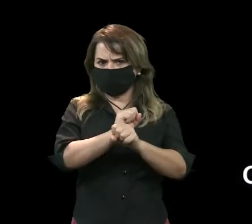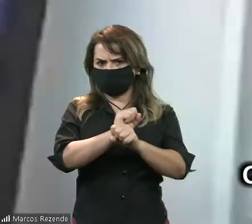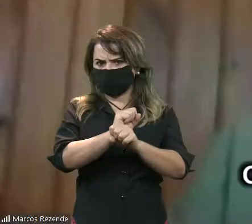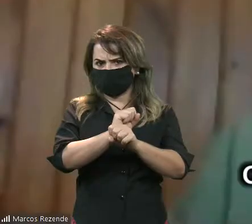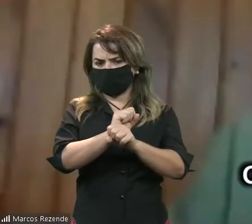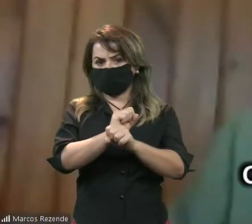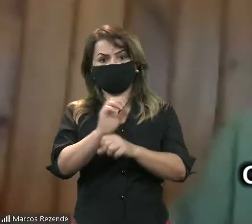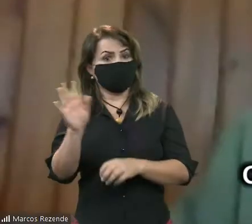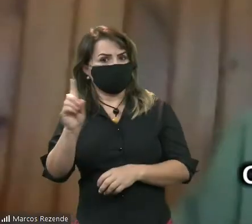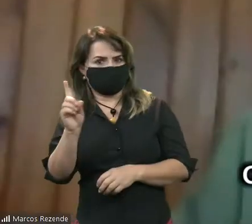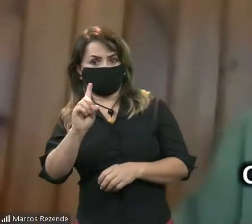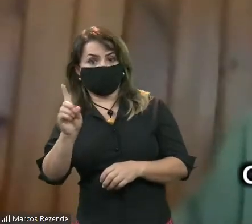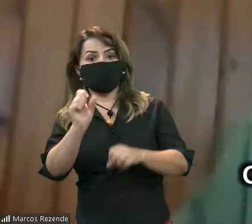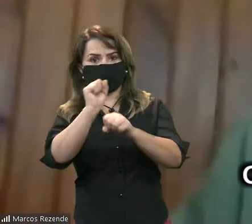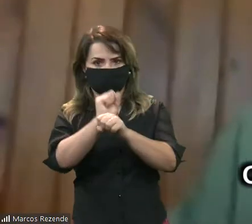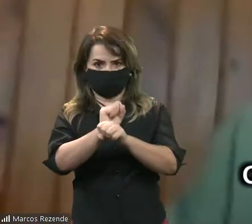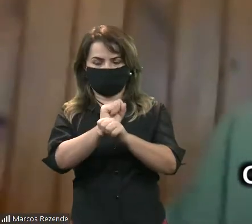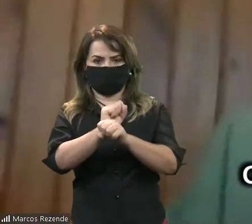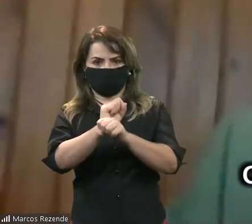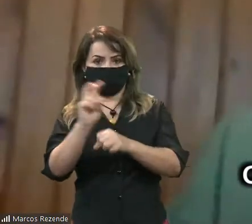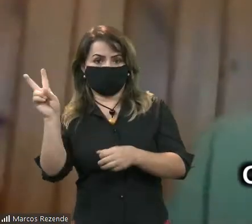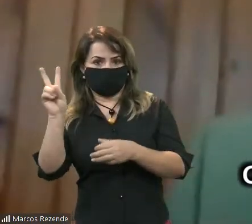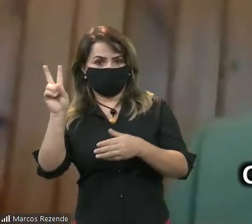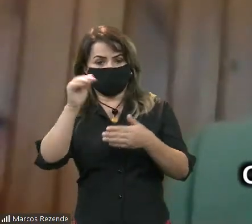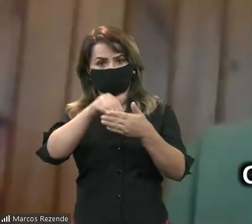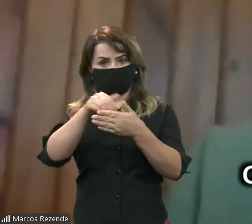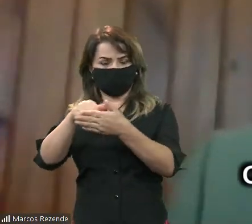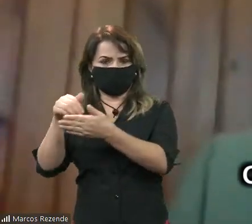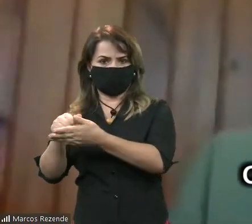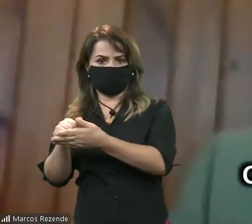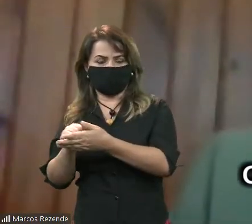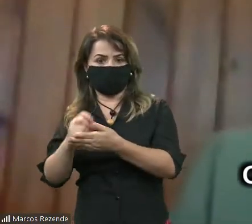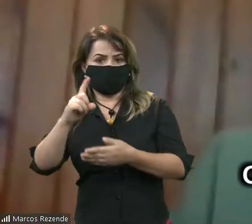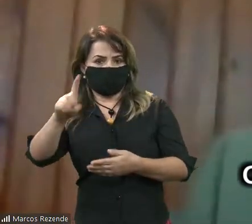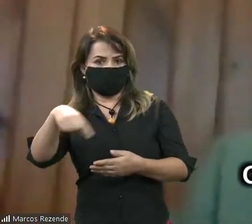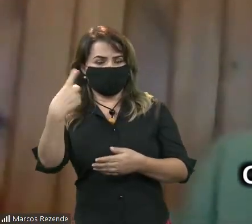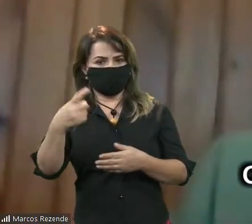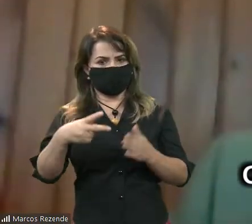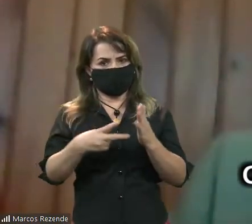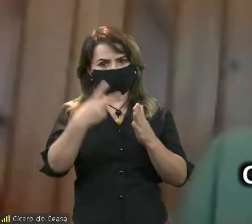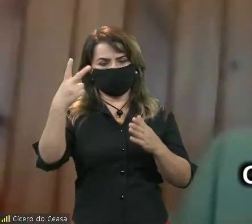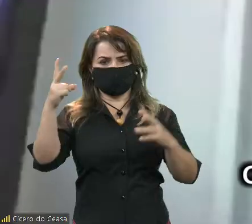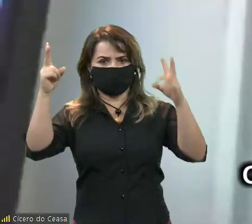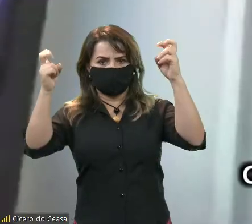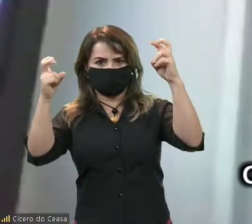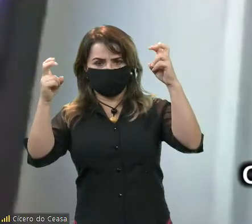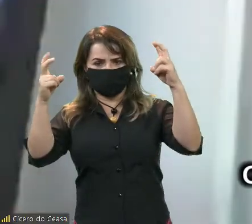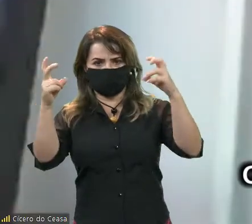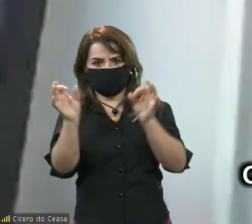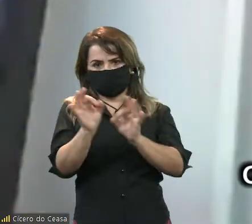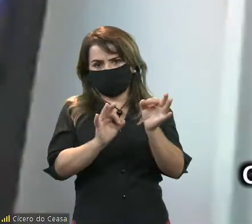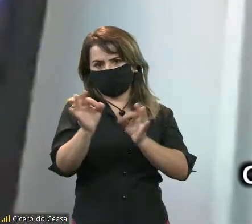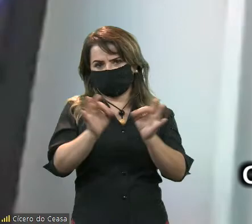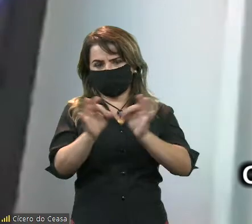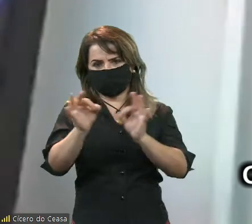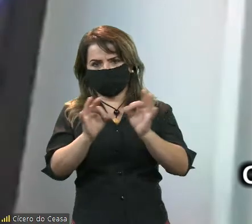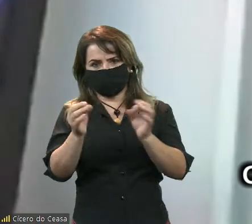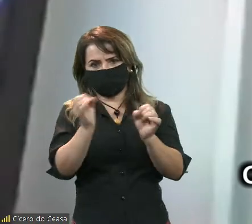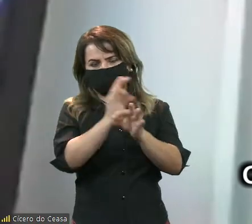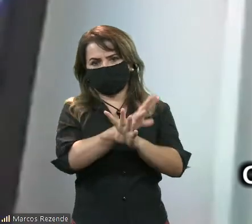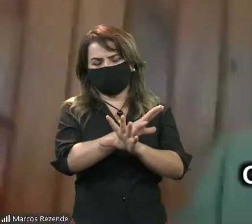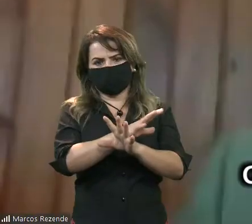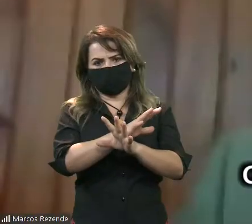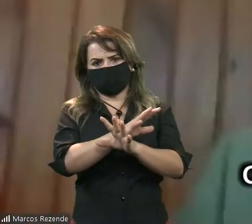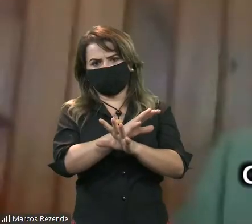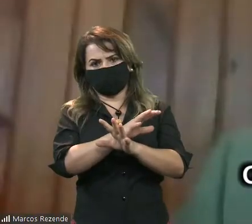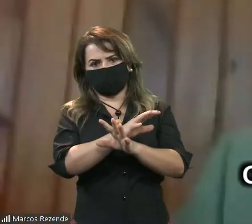Não, vamos aguardar a eleição quando nós entrarmos no segundo item. Tá ok. Então, os projetos conclusos,